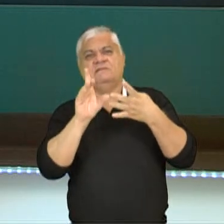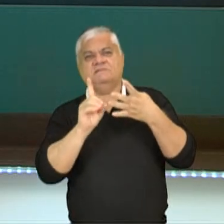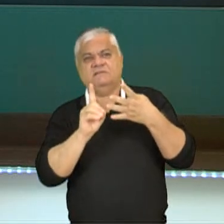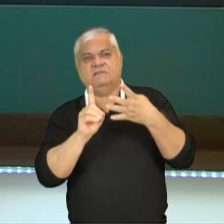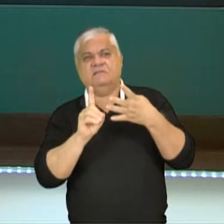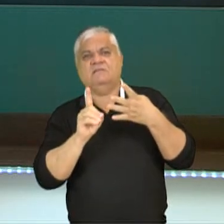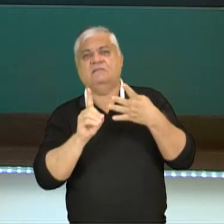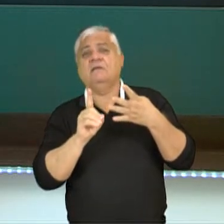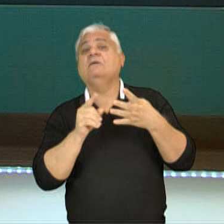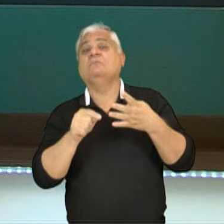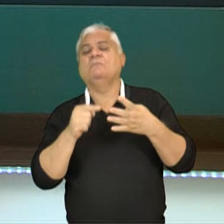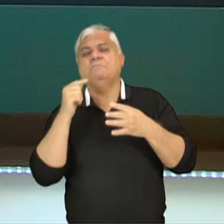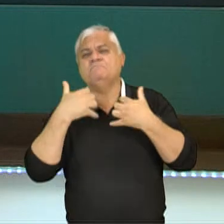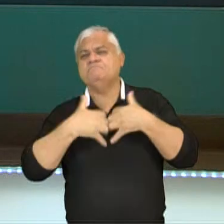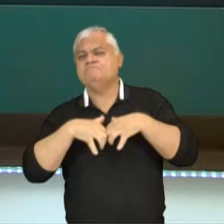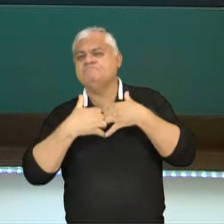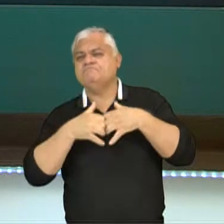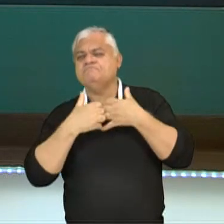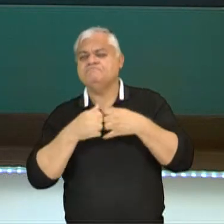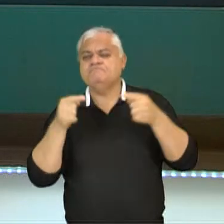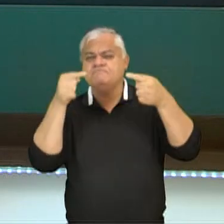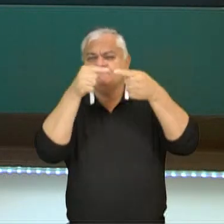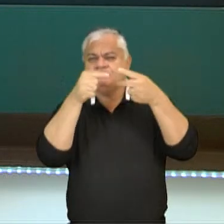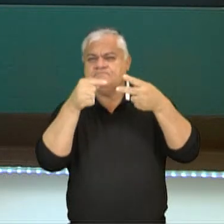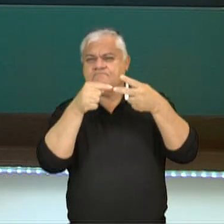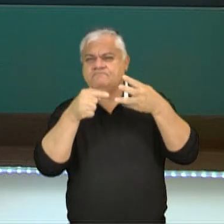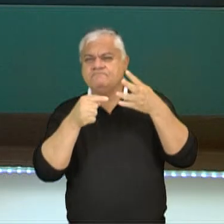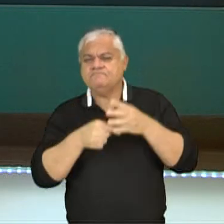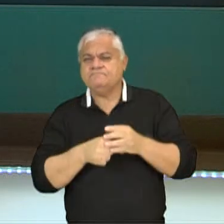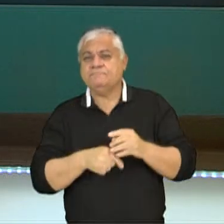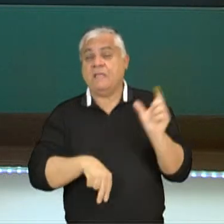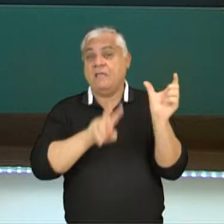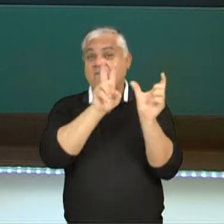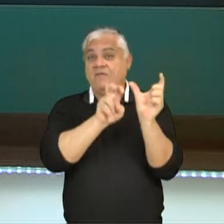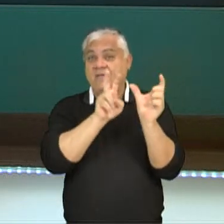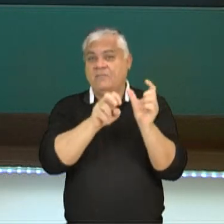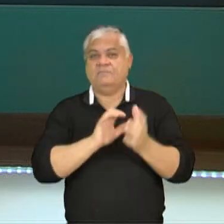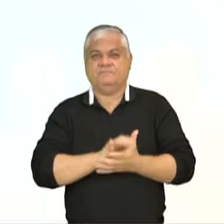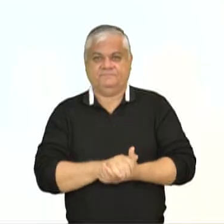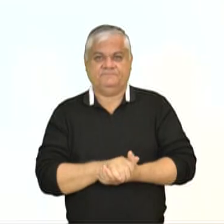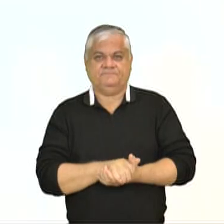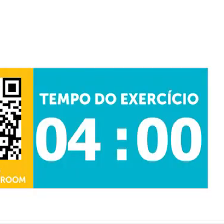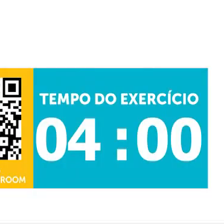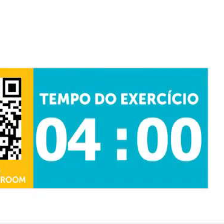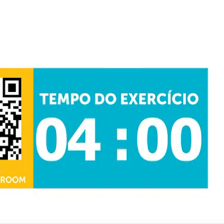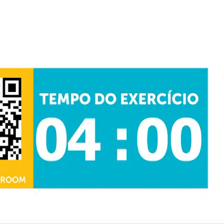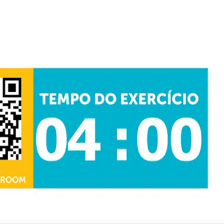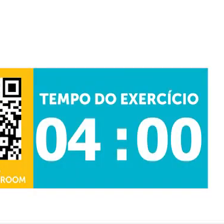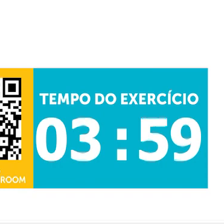vocês pensarem aí, né, quais são as circunstâncias apresentadas nessas orações.